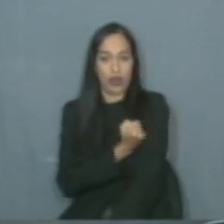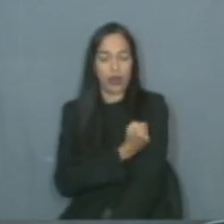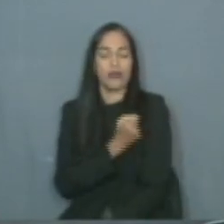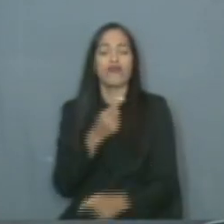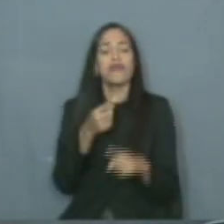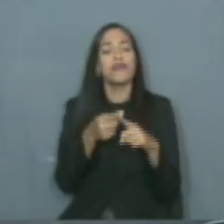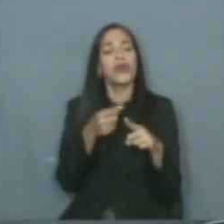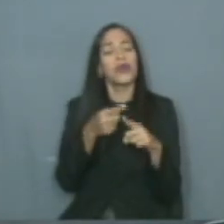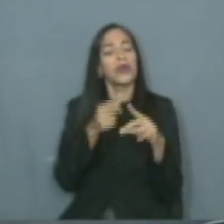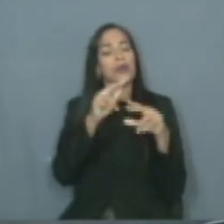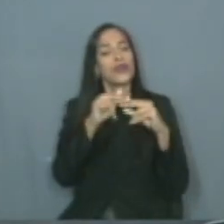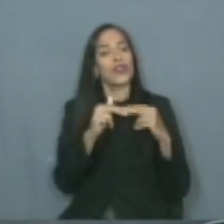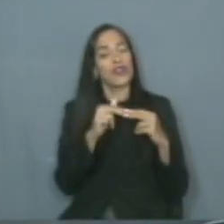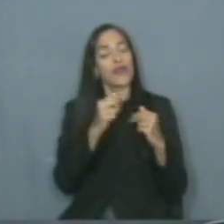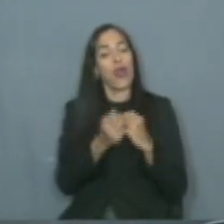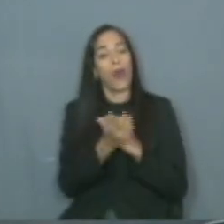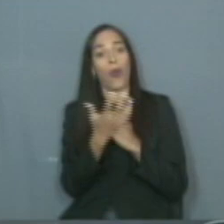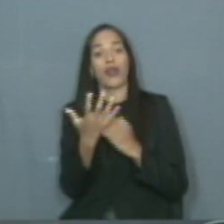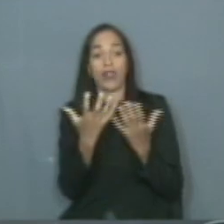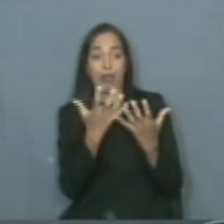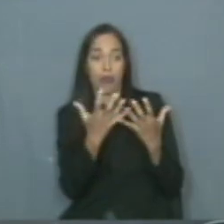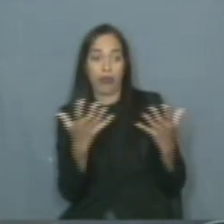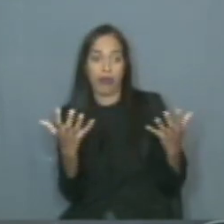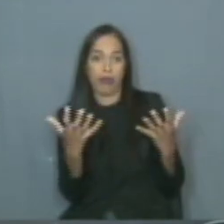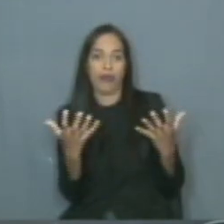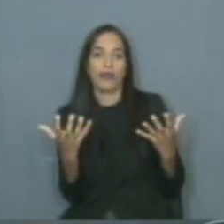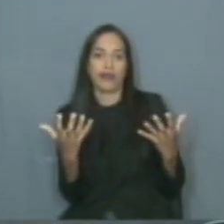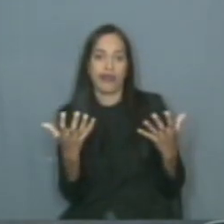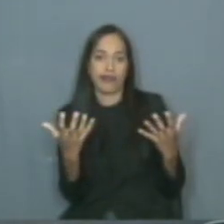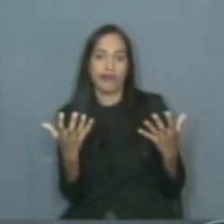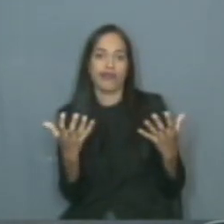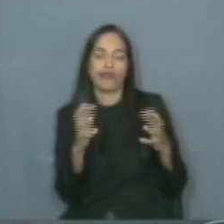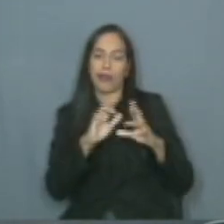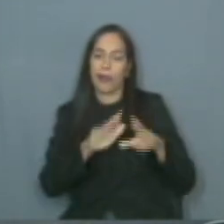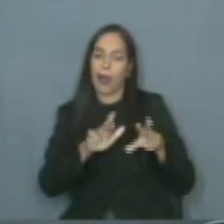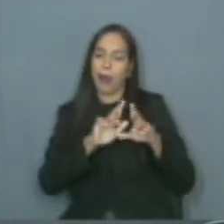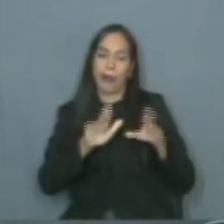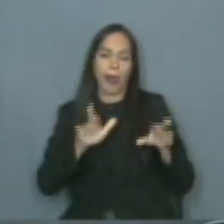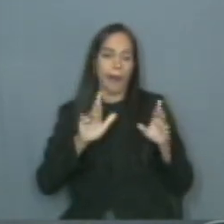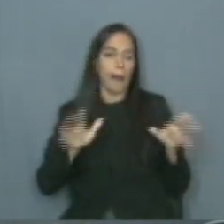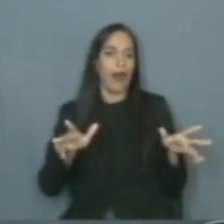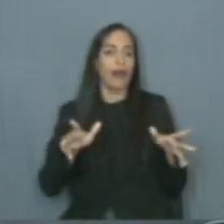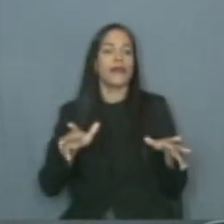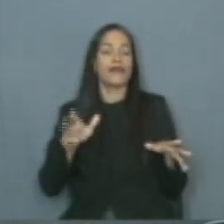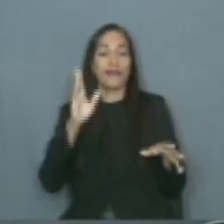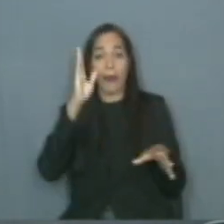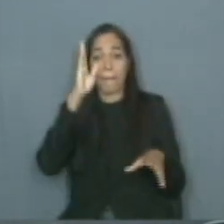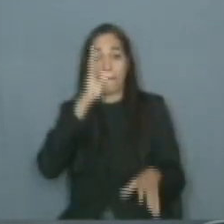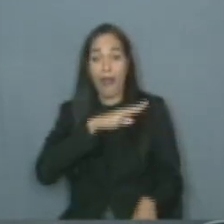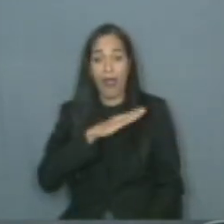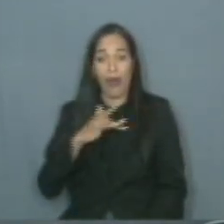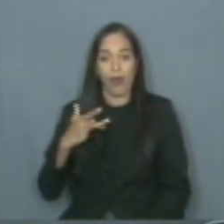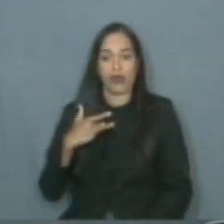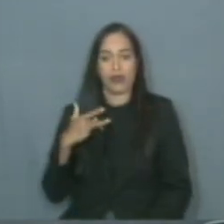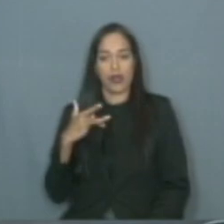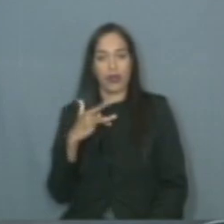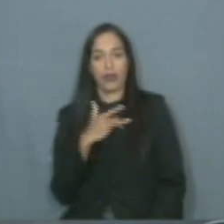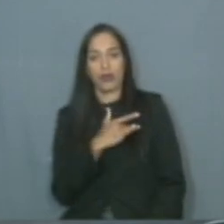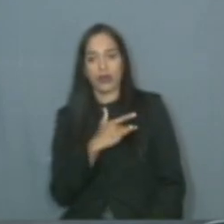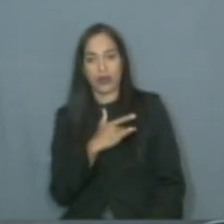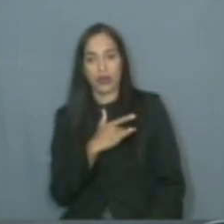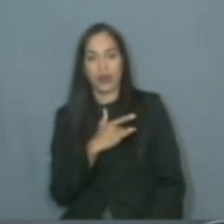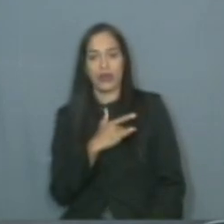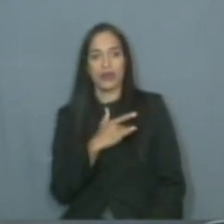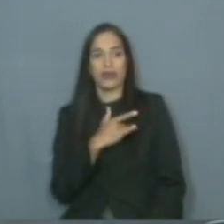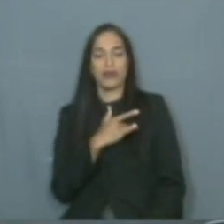quê? Porque existe uma quantidade muito grande de substâncias psicoativas que fazem muito mal aos seres humanos, que